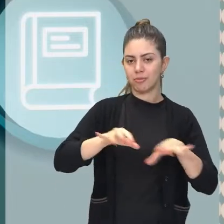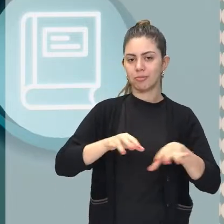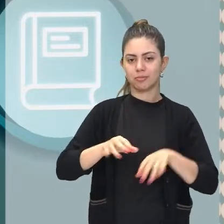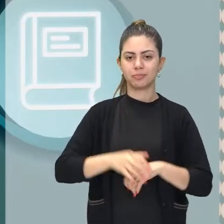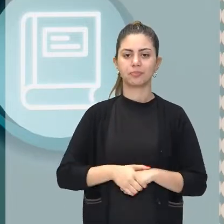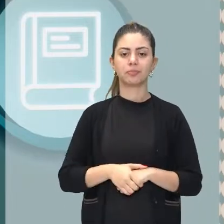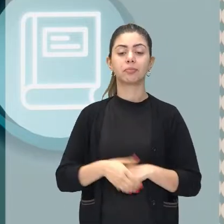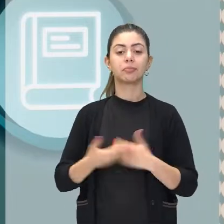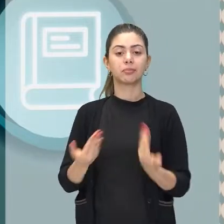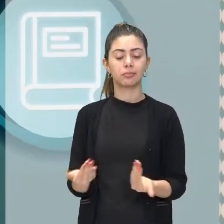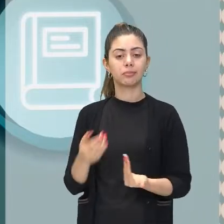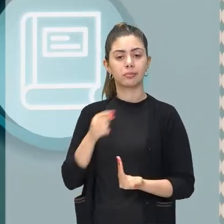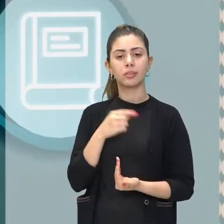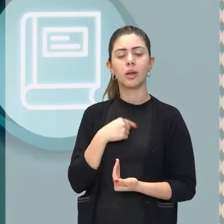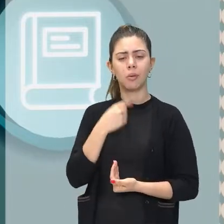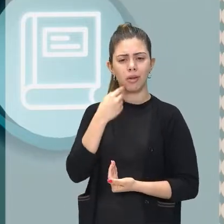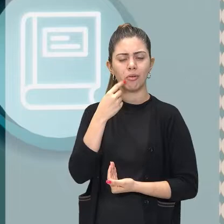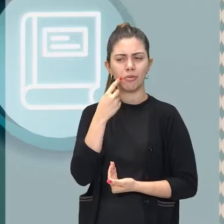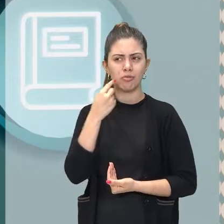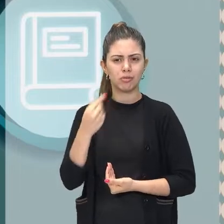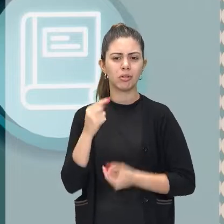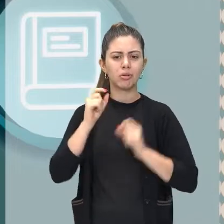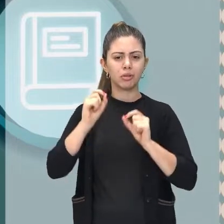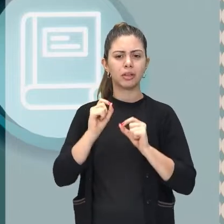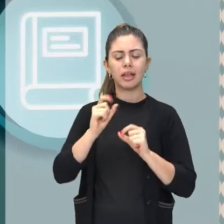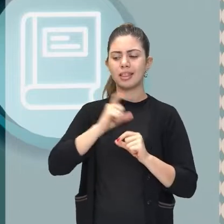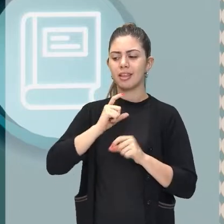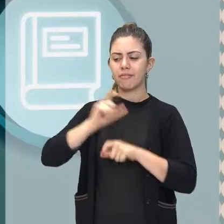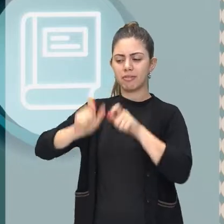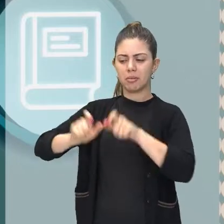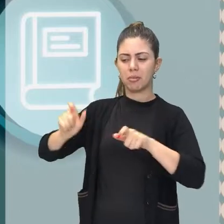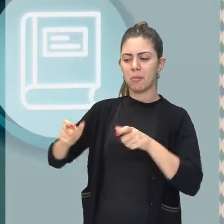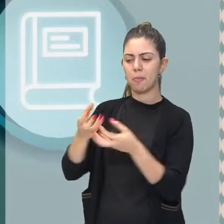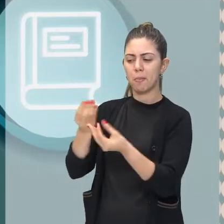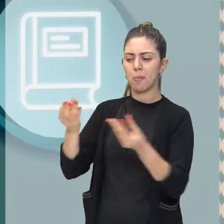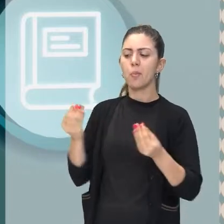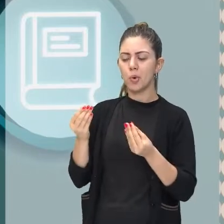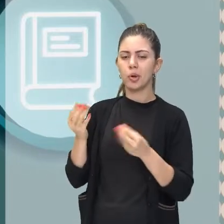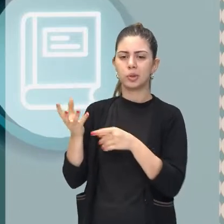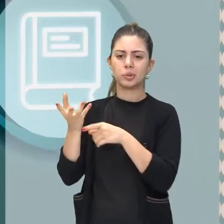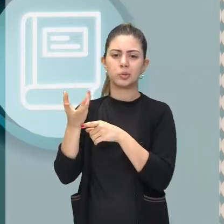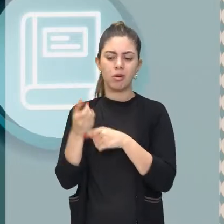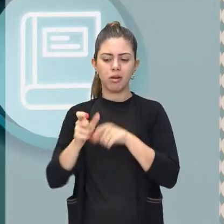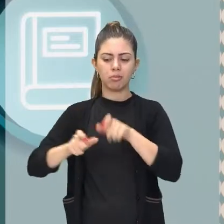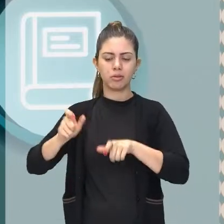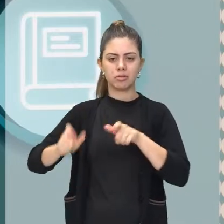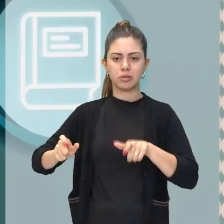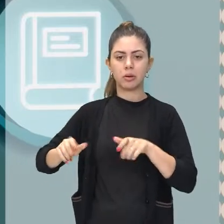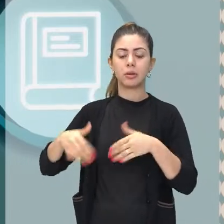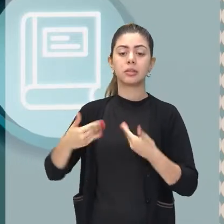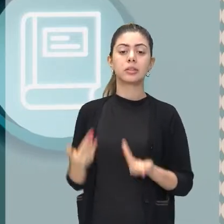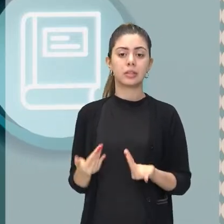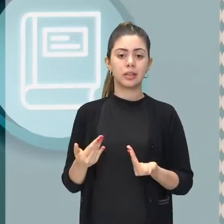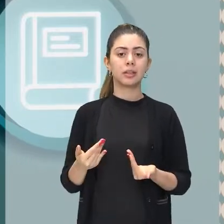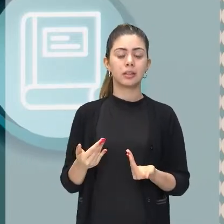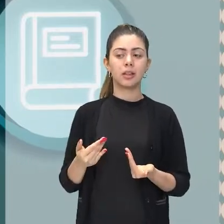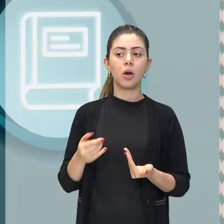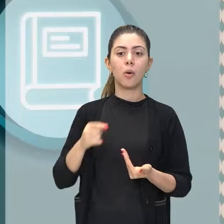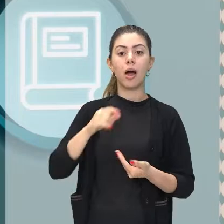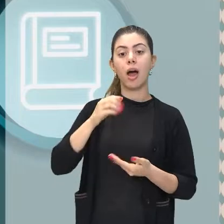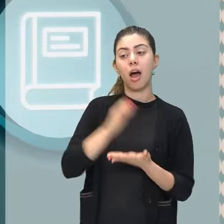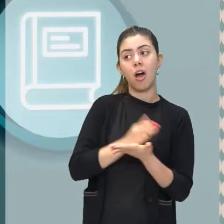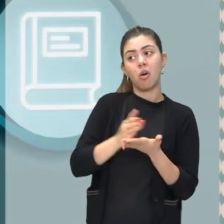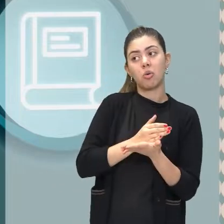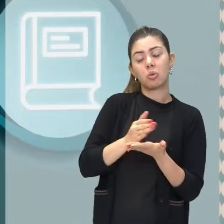né? E aí, como eu falo para vocês ali, como são muitos artistas, teve ali quem diga que quem puxou as